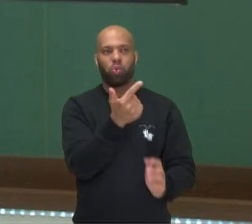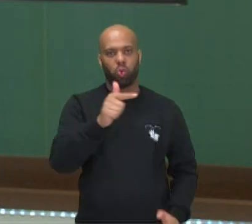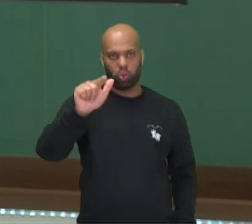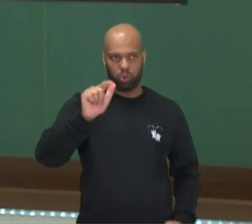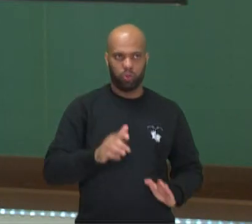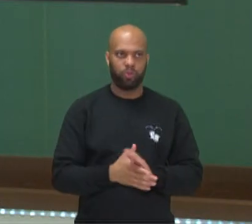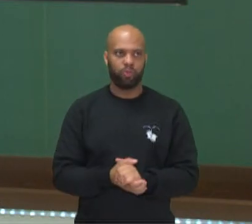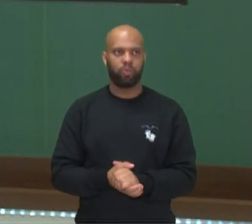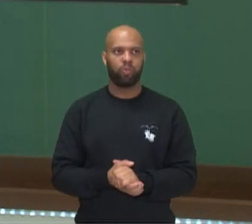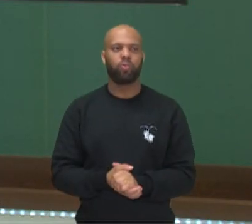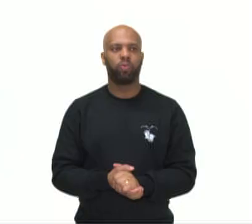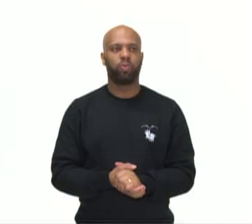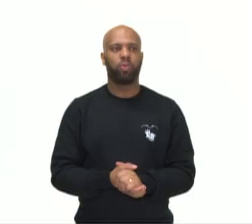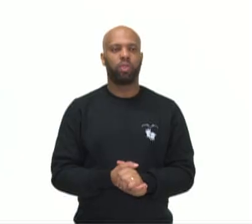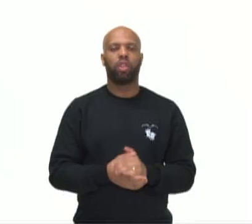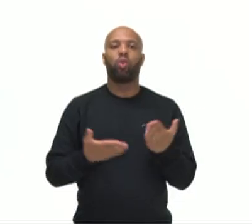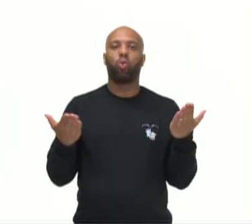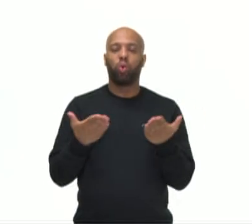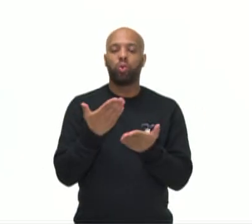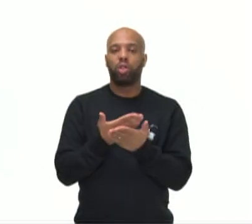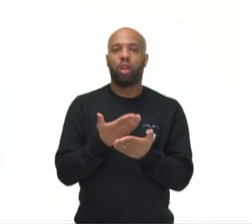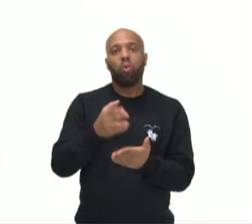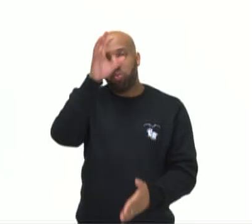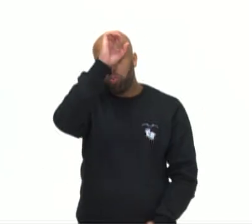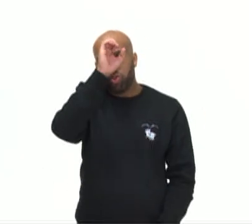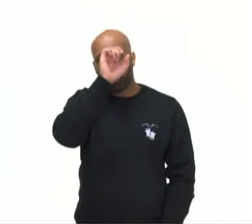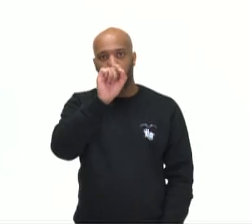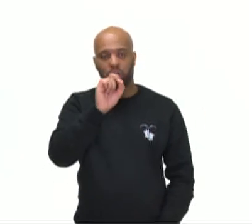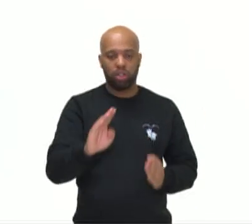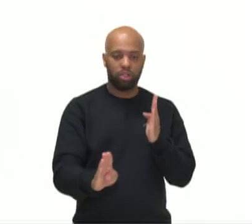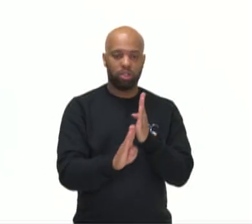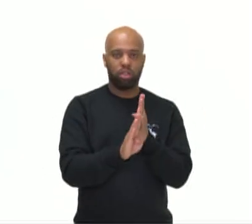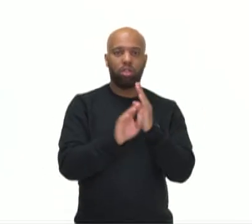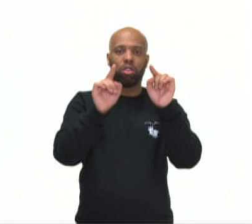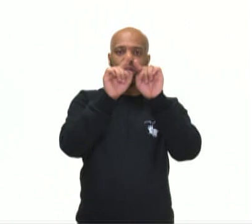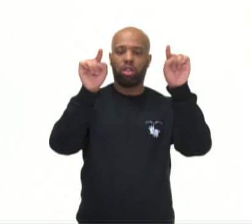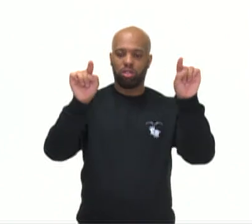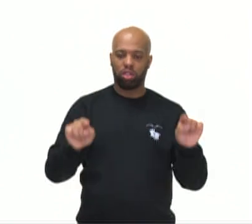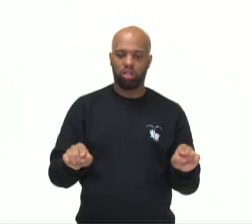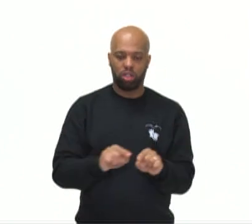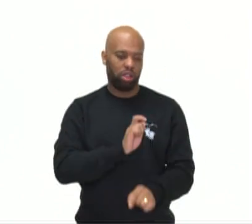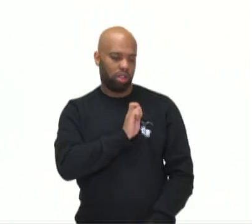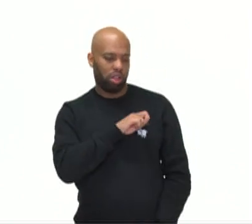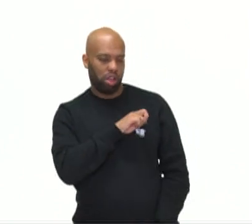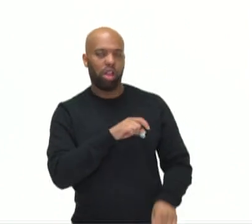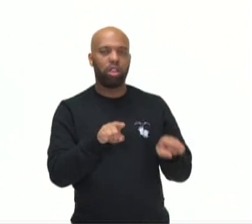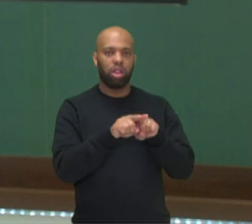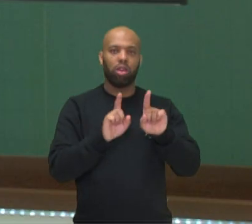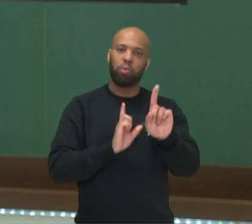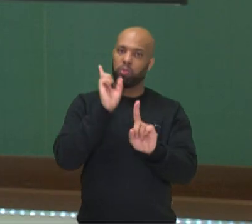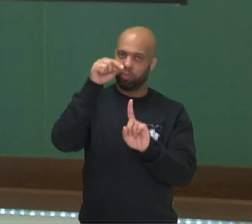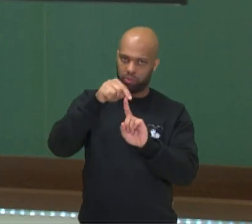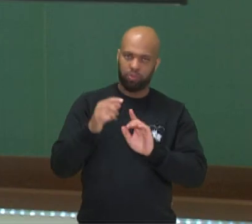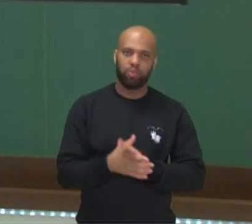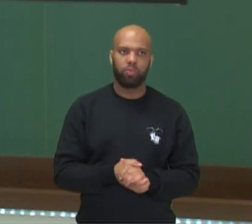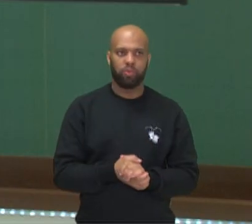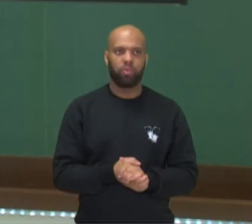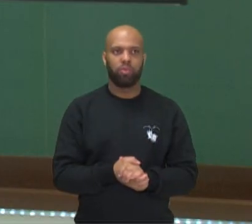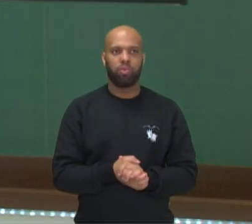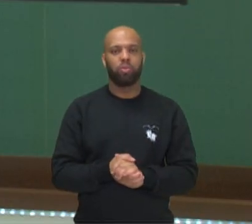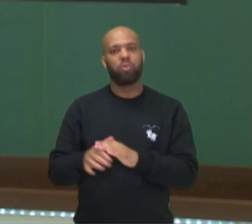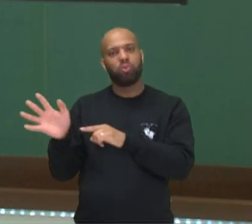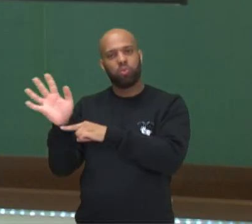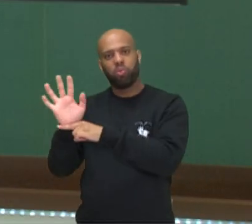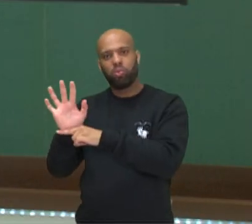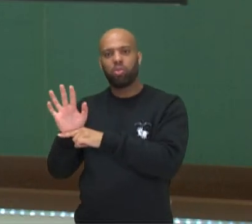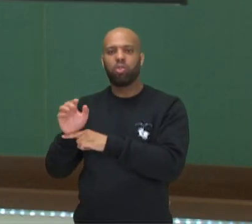times, ok? Então, nessa aula nós identificamos na charge os efeitos de ironia e a sua finalidade. Nesse